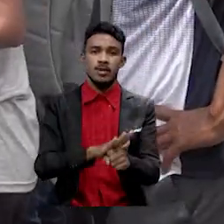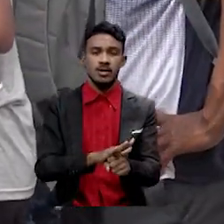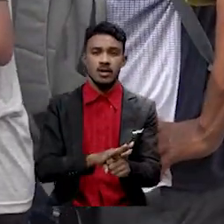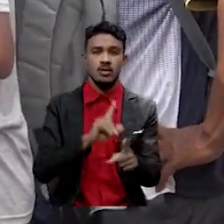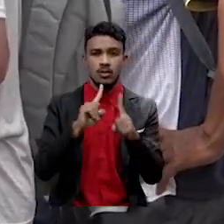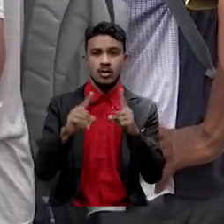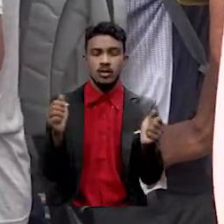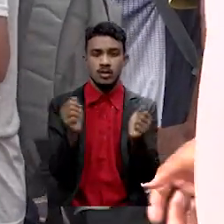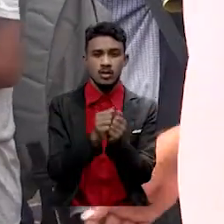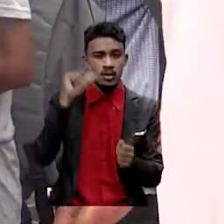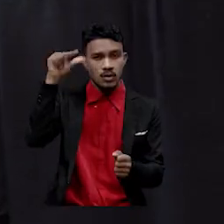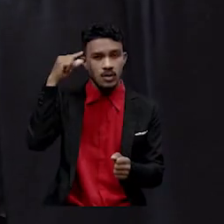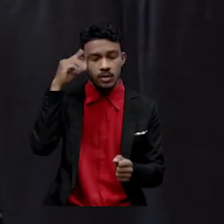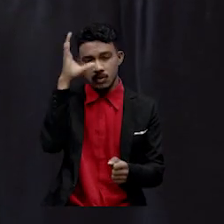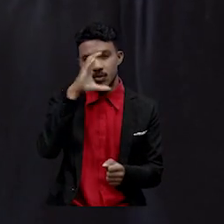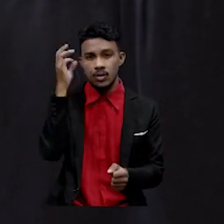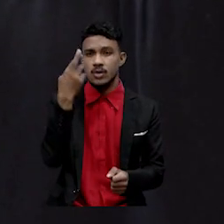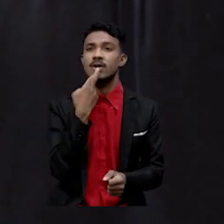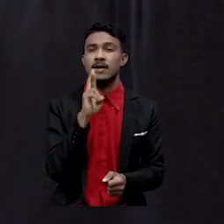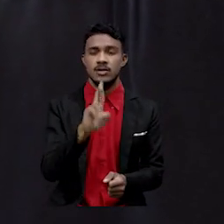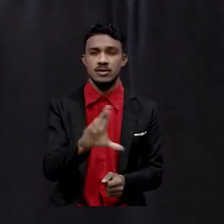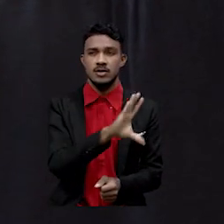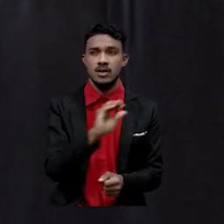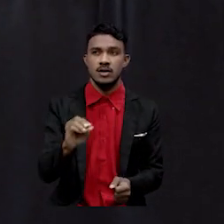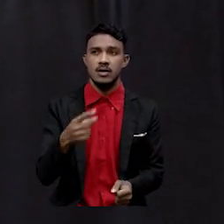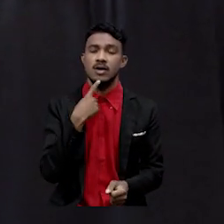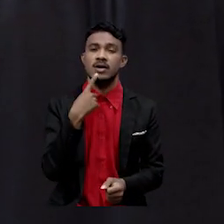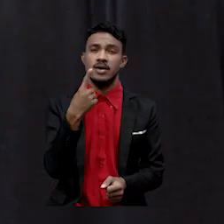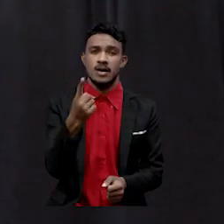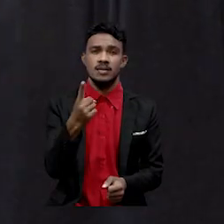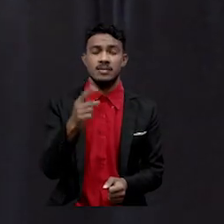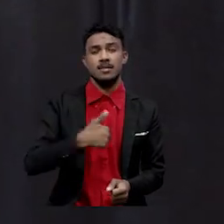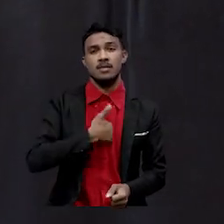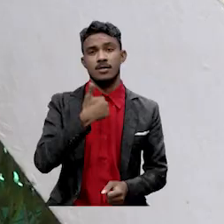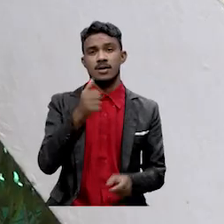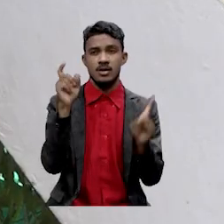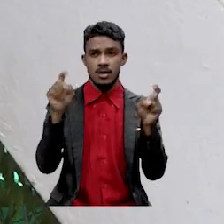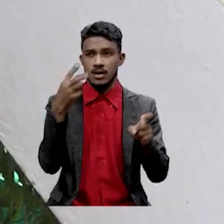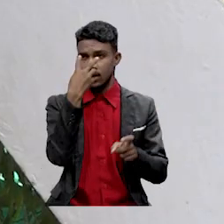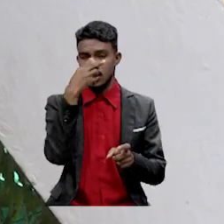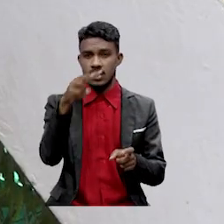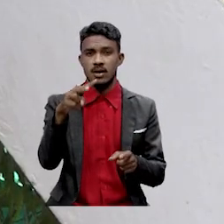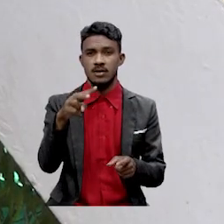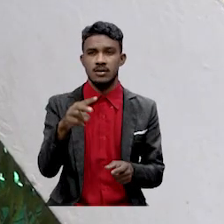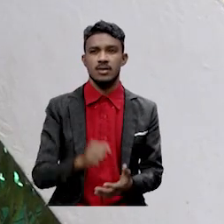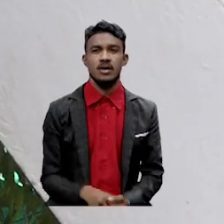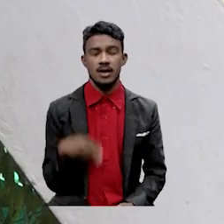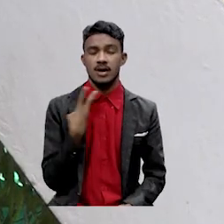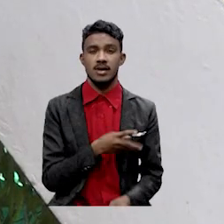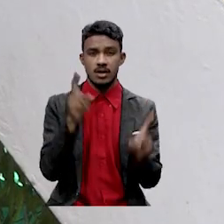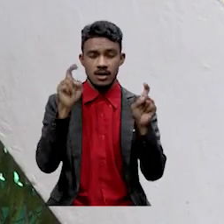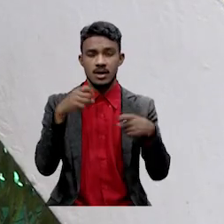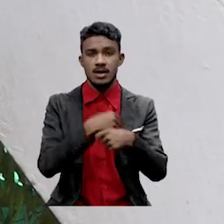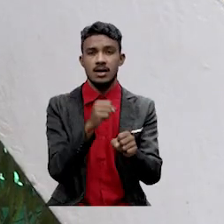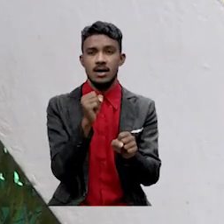governo de buca solução. Não é do setor privado, mas tem que haver ainda, né? Mas o setor privado tem que criar condição